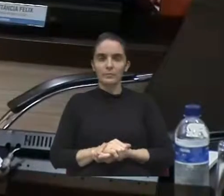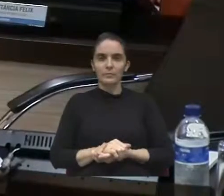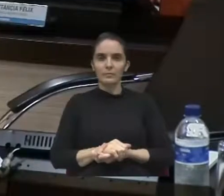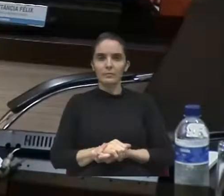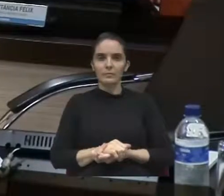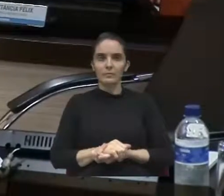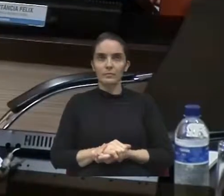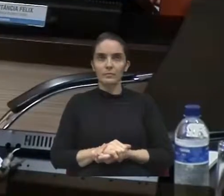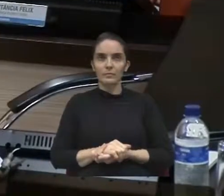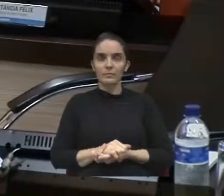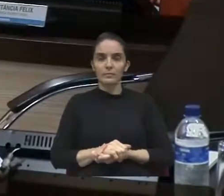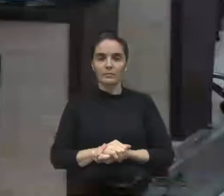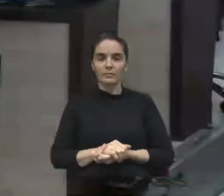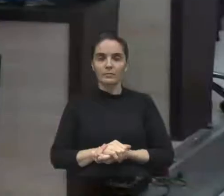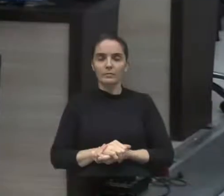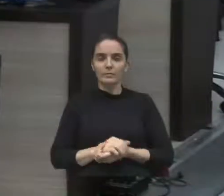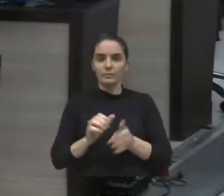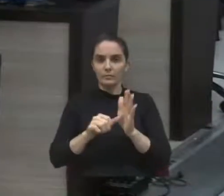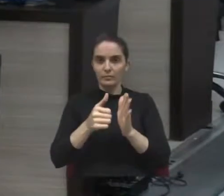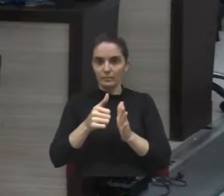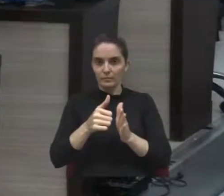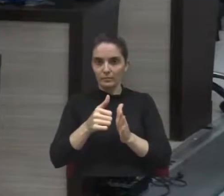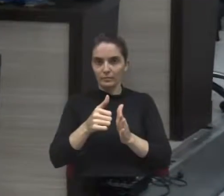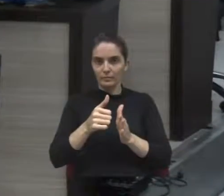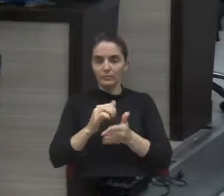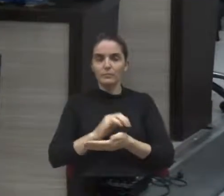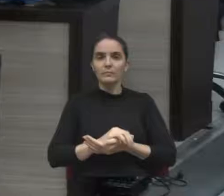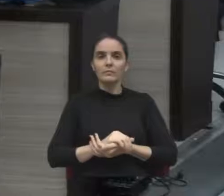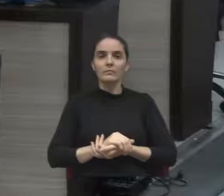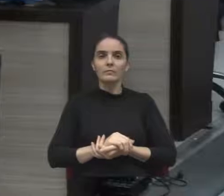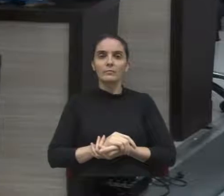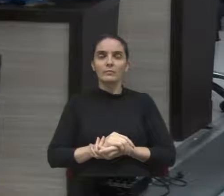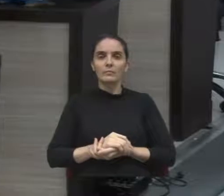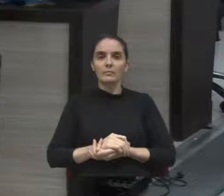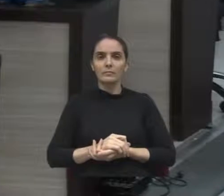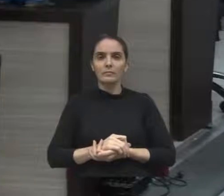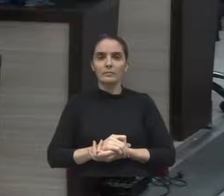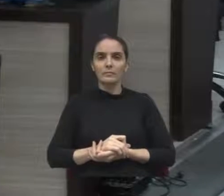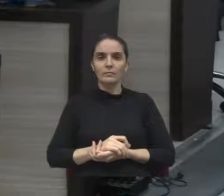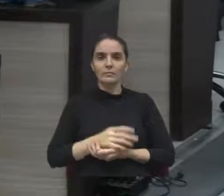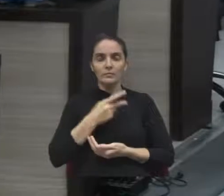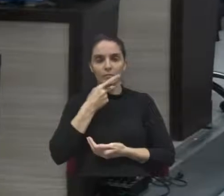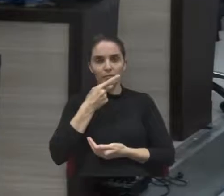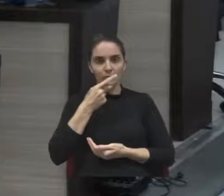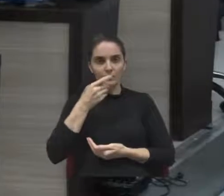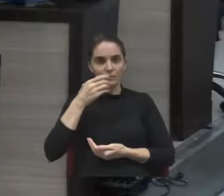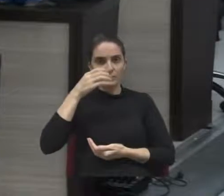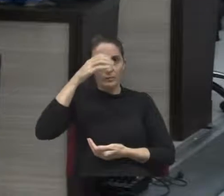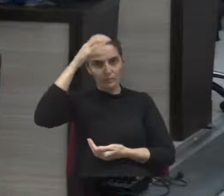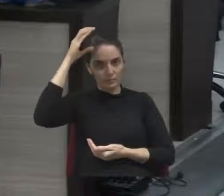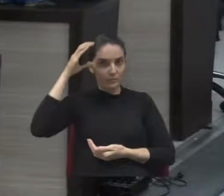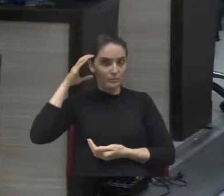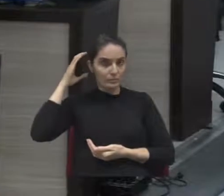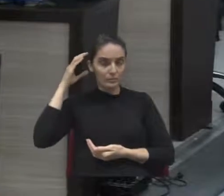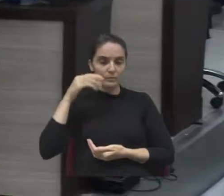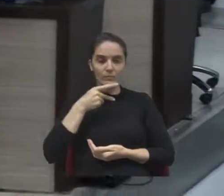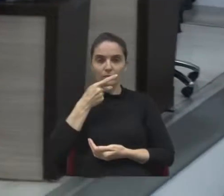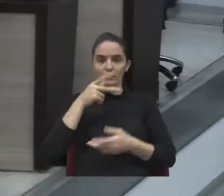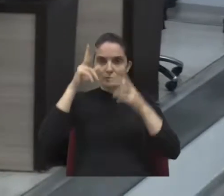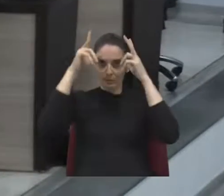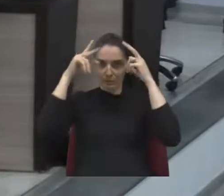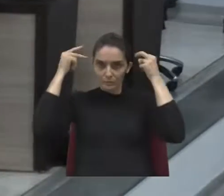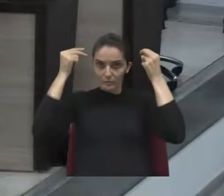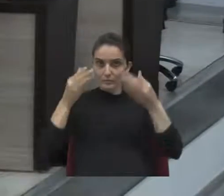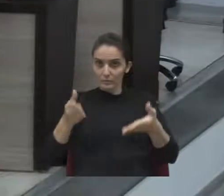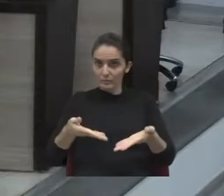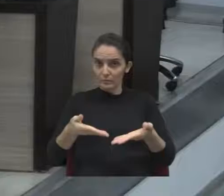Em primeiro lugar, como sempre, proferir, né, os seus singelos elogios. A Holanda hoje, doutora Carolina Pontes, ela é a vitrine